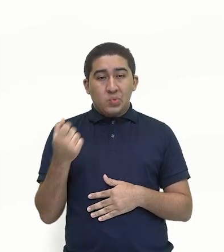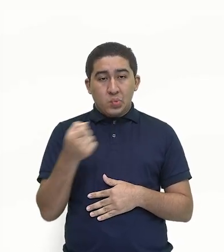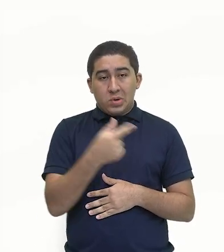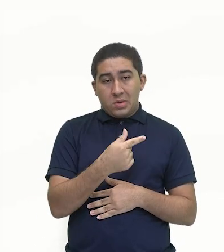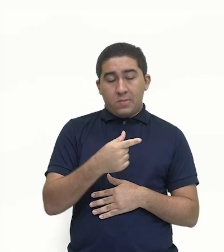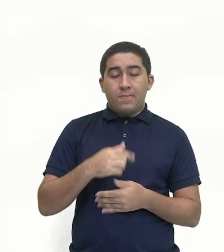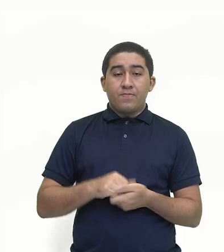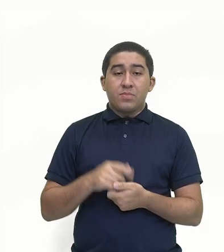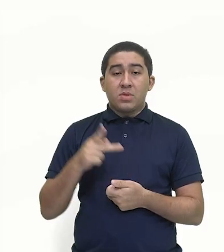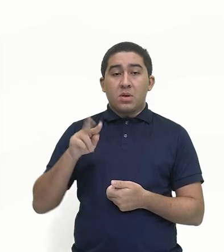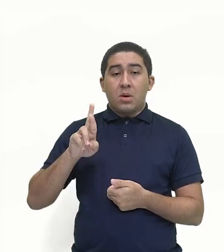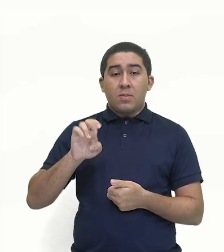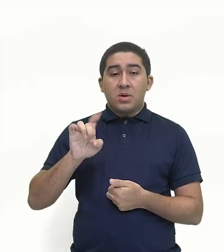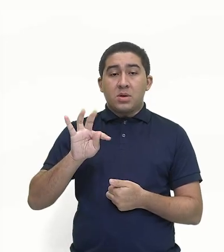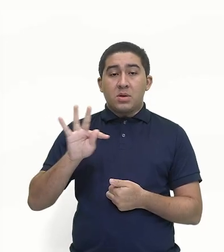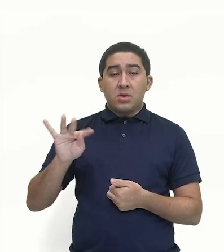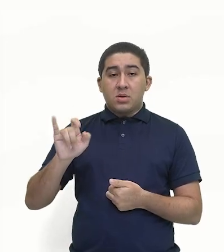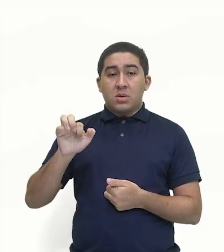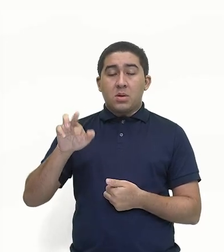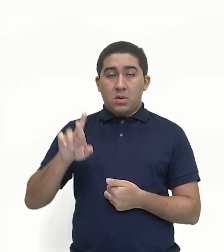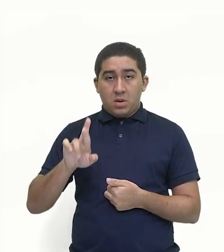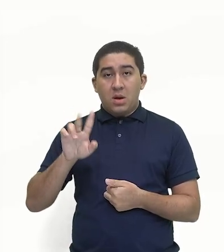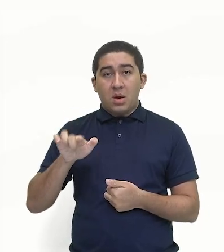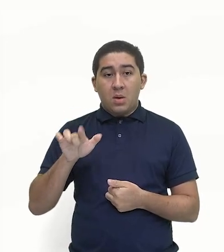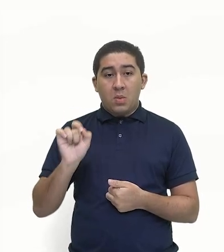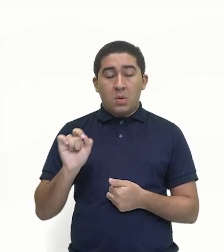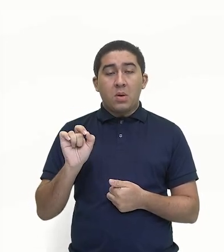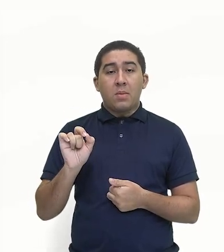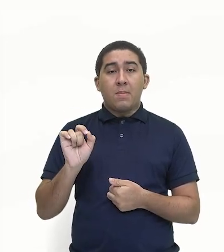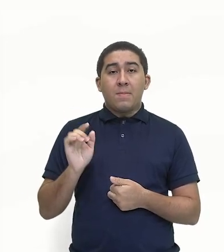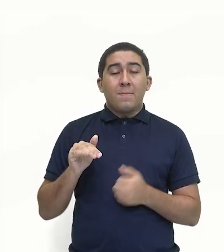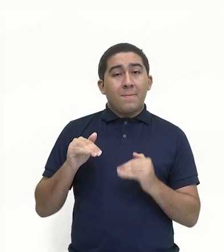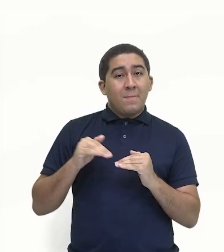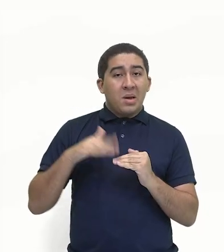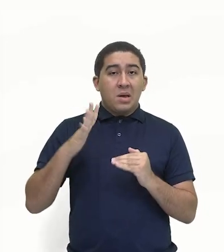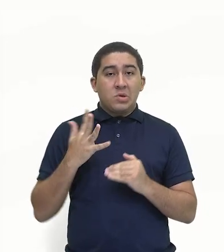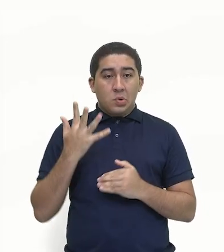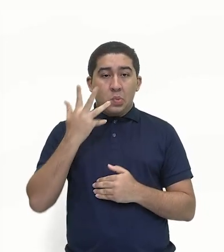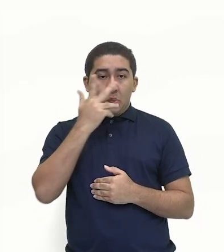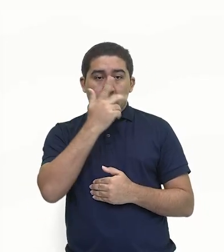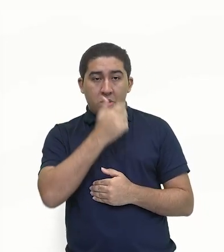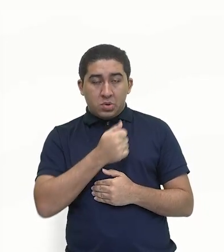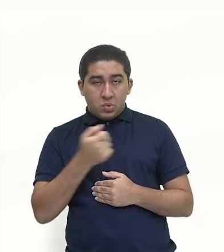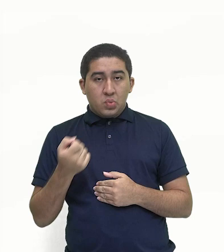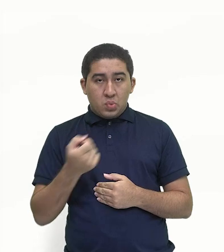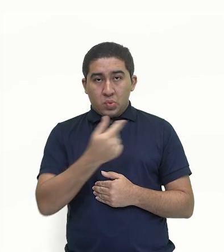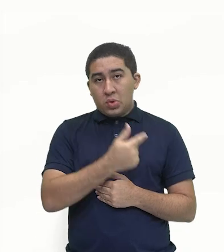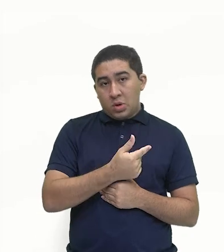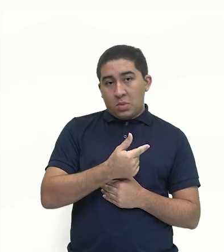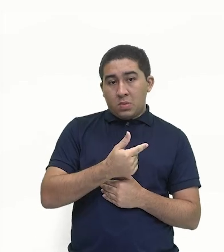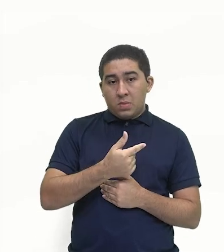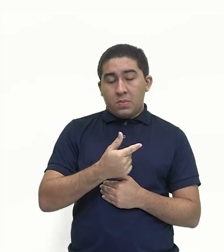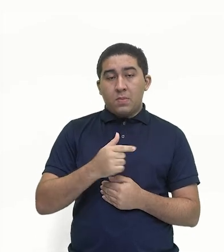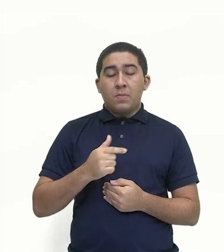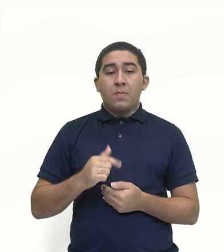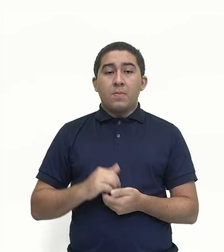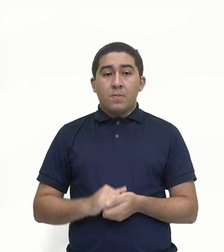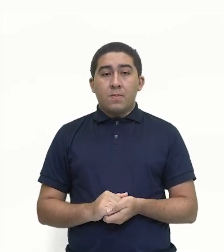Prettier, prettier, prettier significa mais bonito.